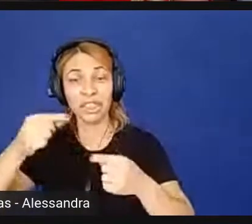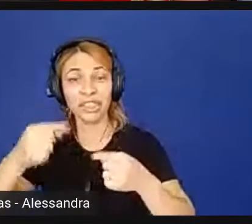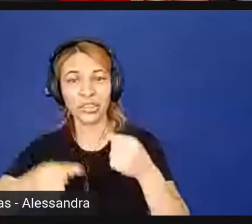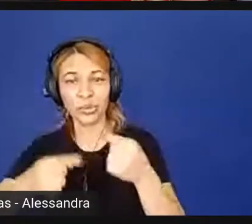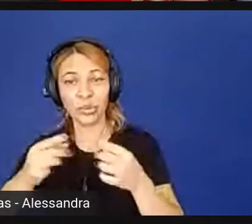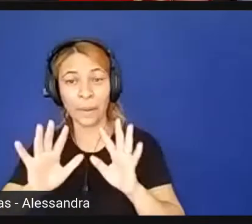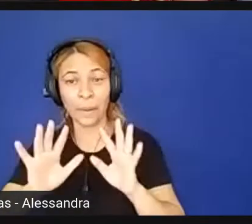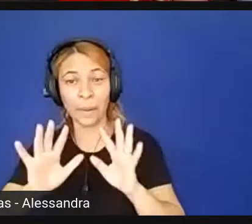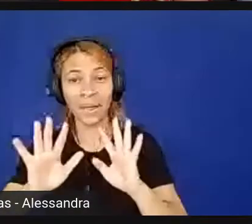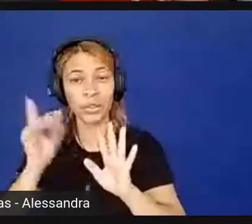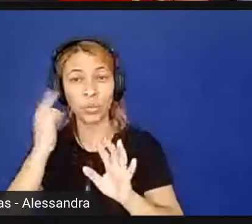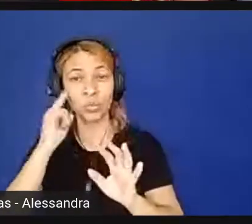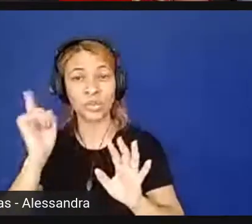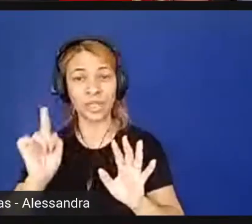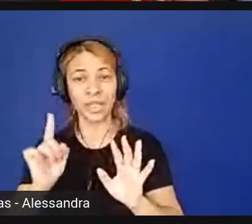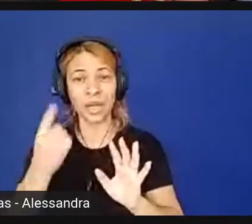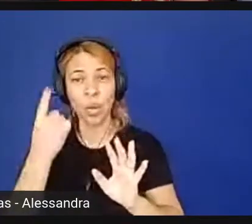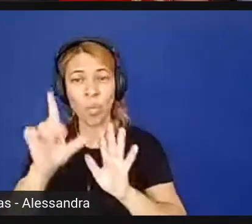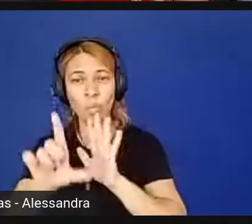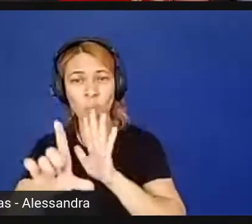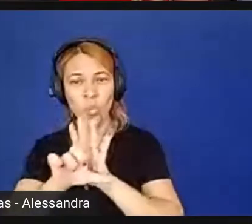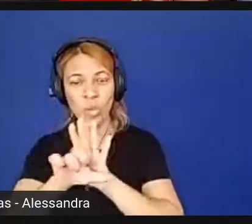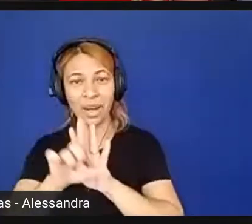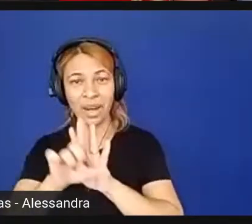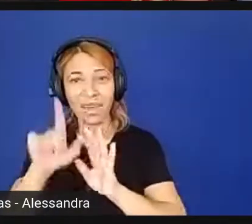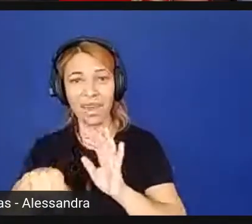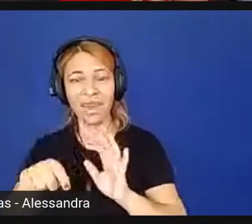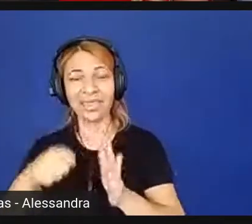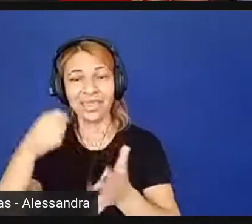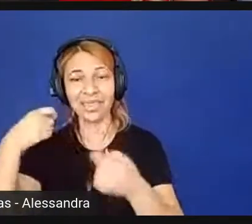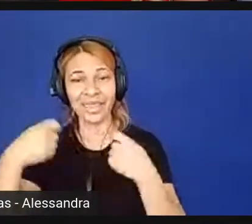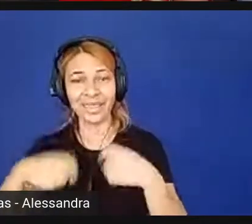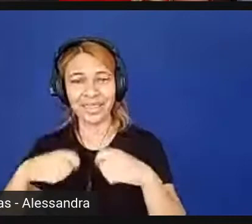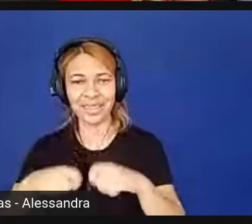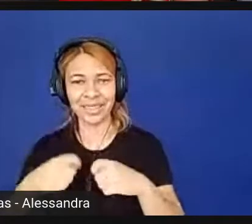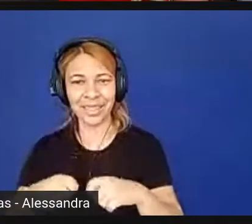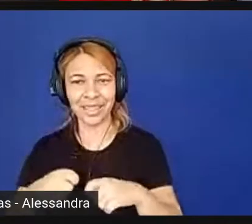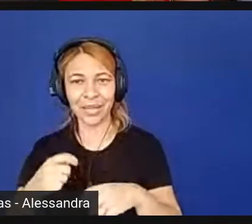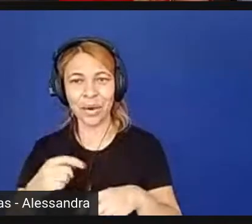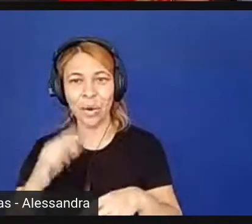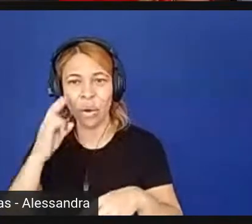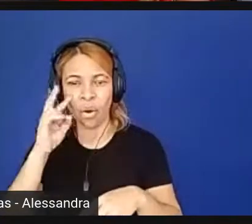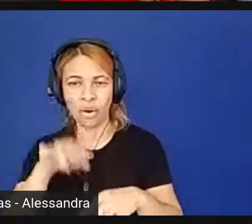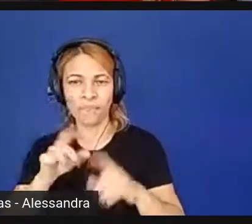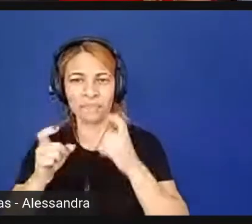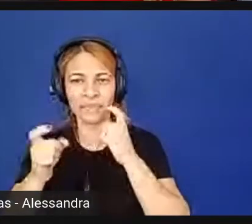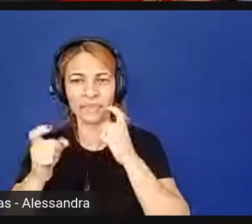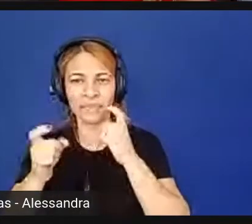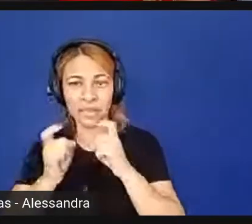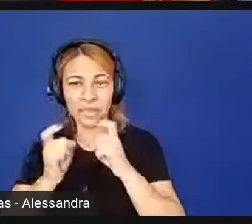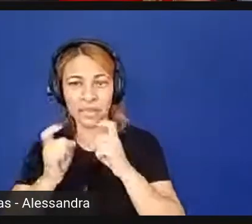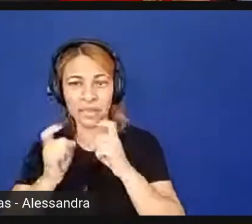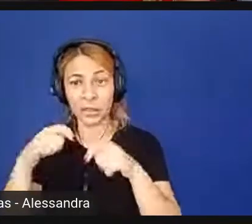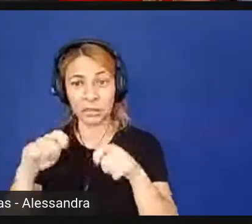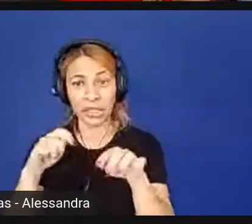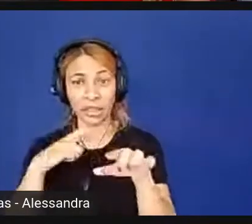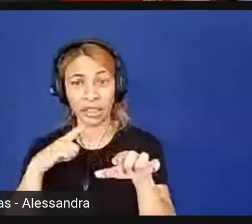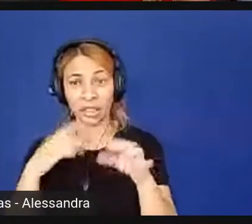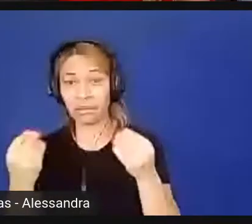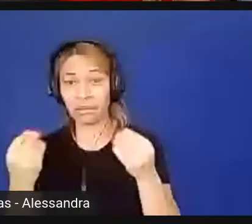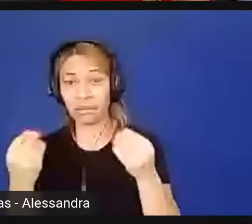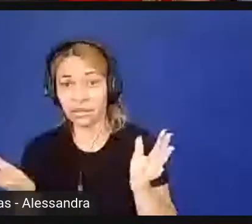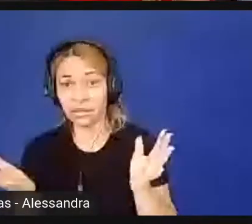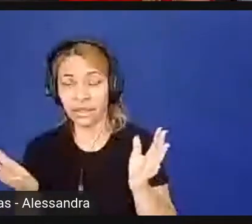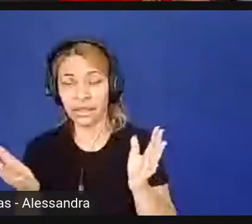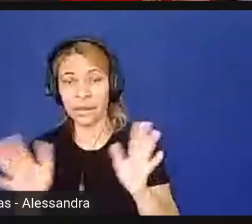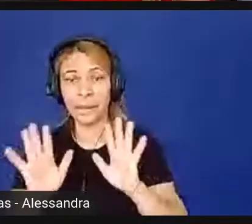lei seria um instrumento necessário para que você traga, olha, administração, você tem que ter entrega. E para você